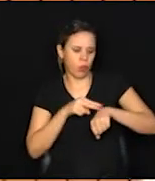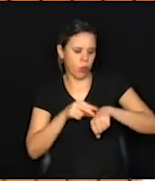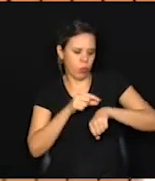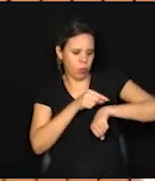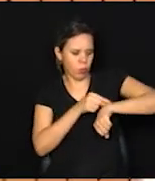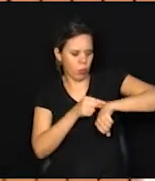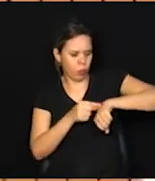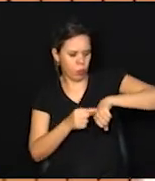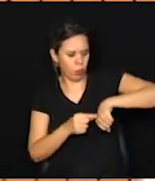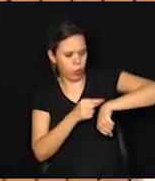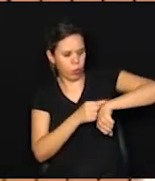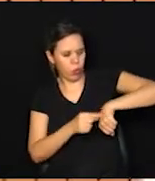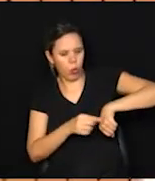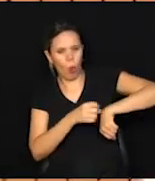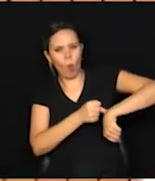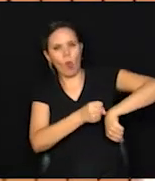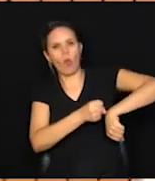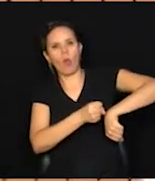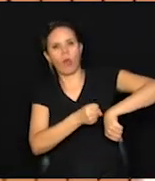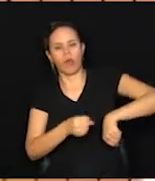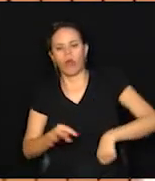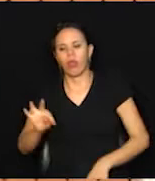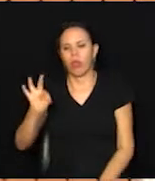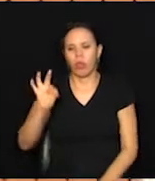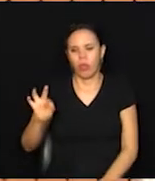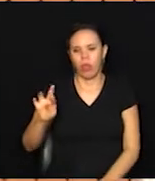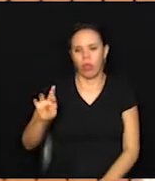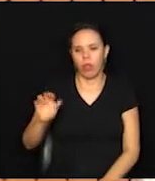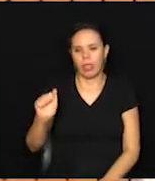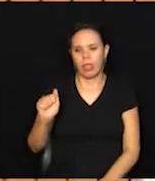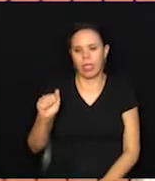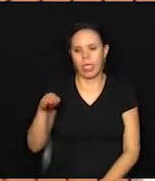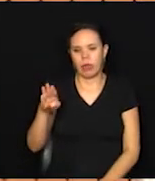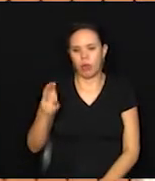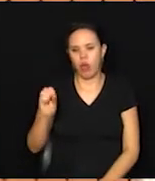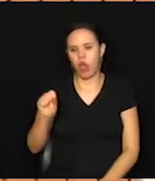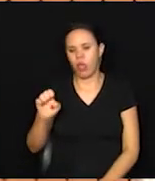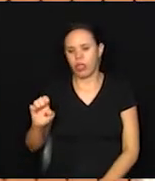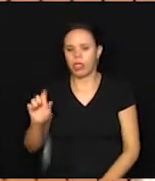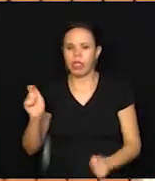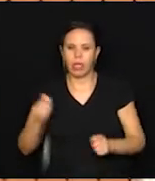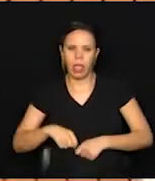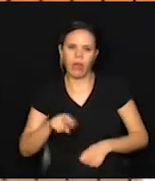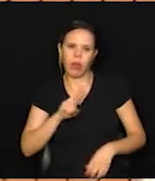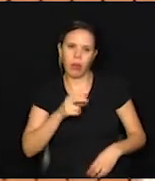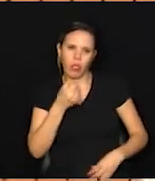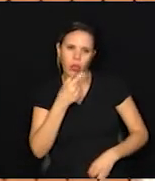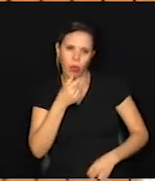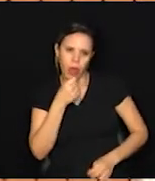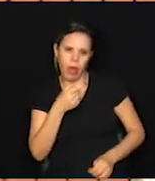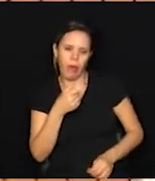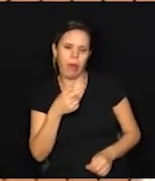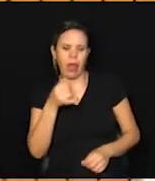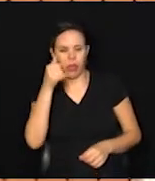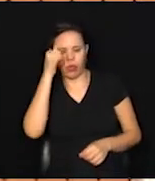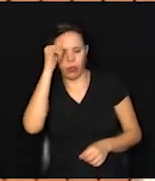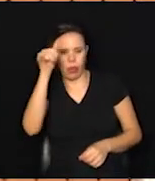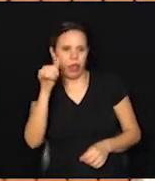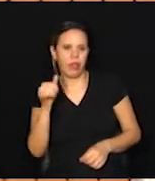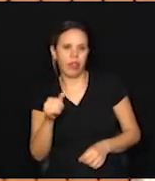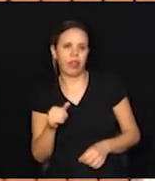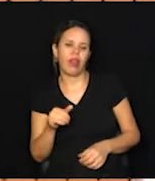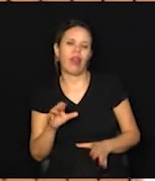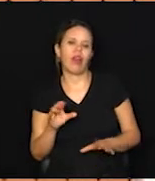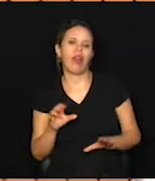prevenidos com o uso, né, de anticoagulantes, então, e posteriormente, né,